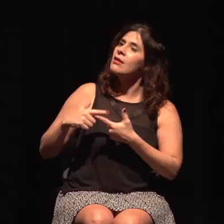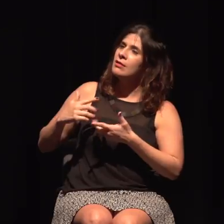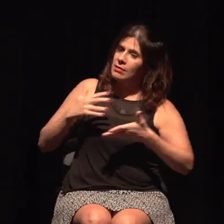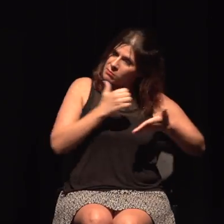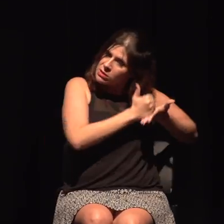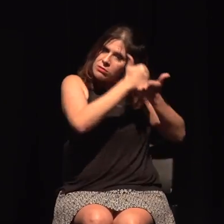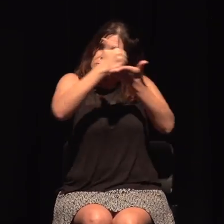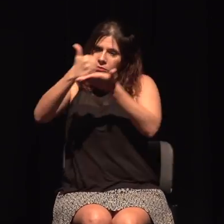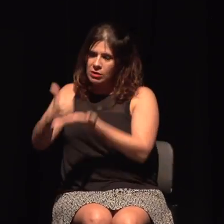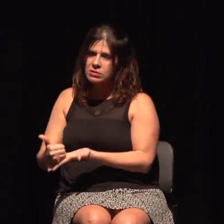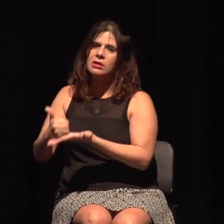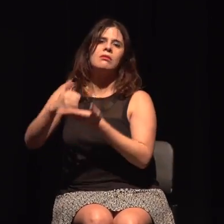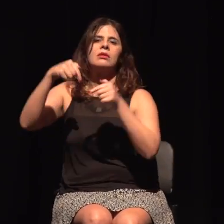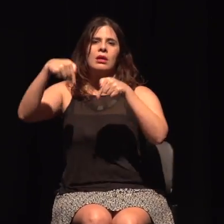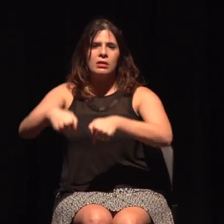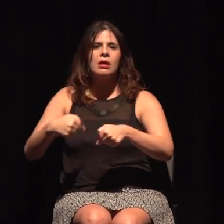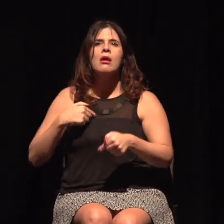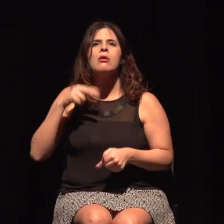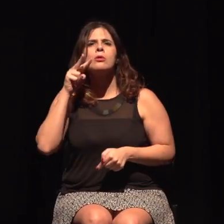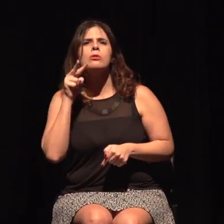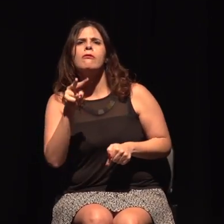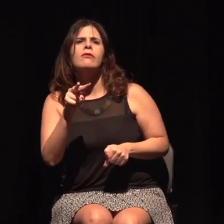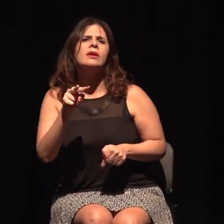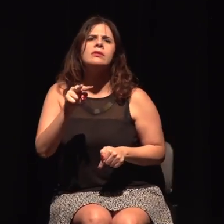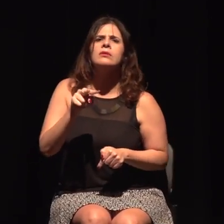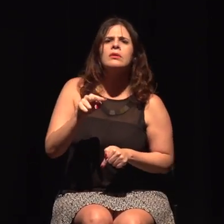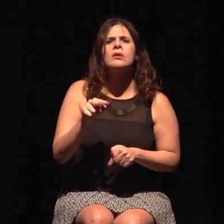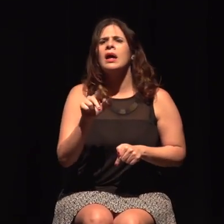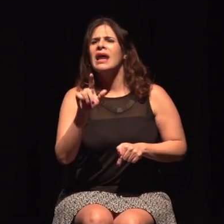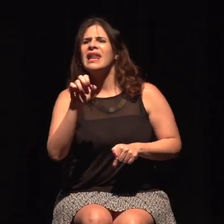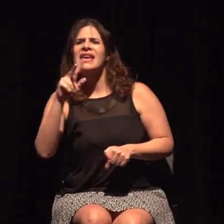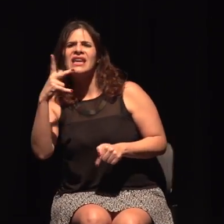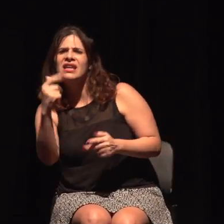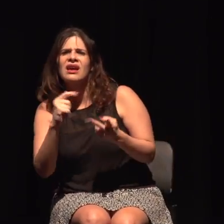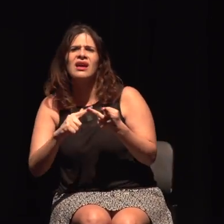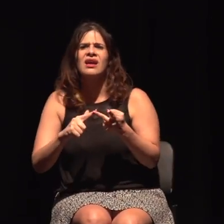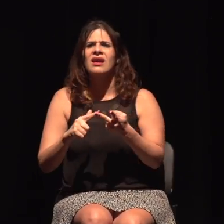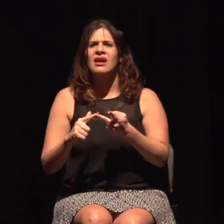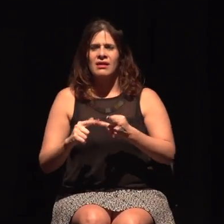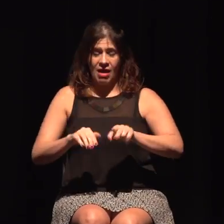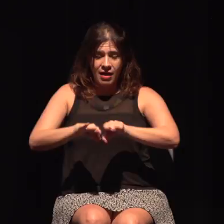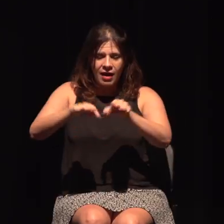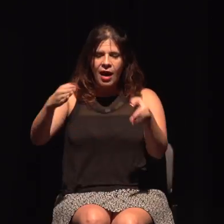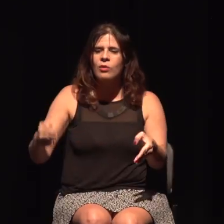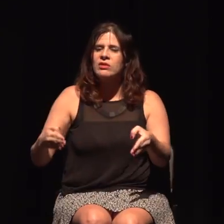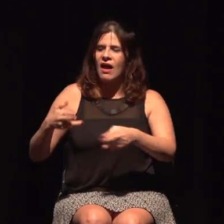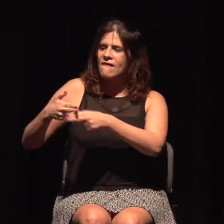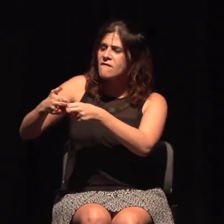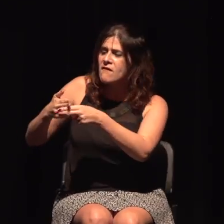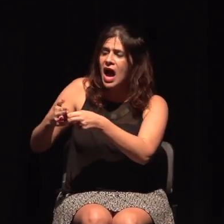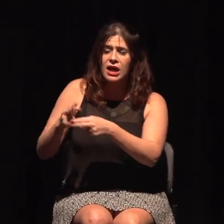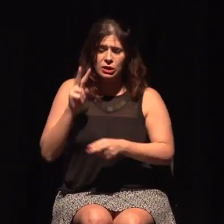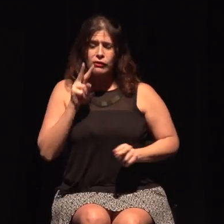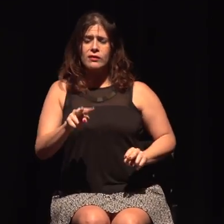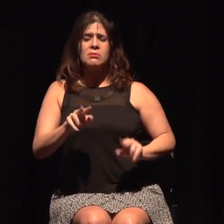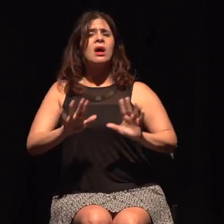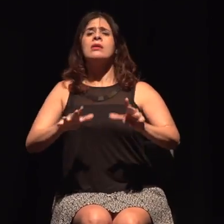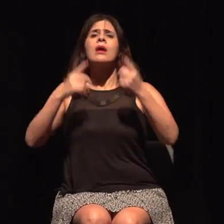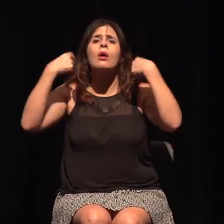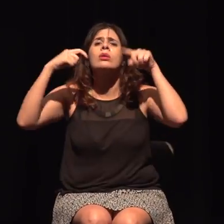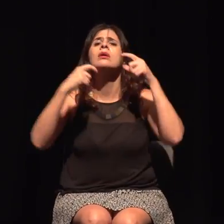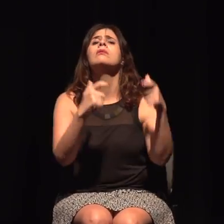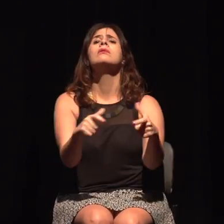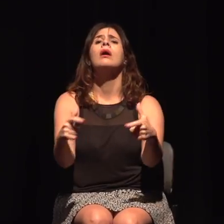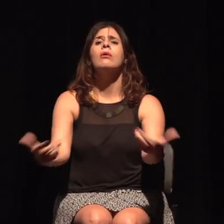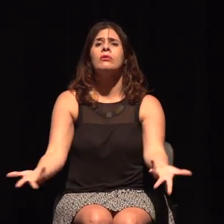Eu vim porque me trouxeram. Eu disse, estou vendo a lenha. Eu disse, estou vendo o altar. Eu disse, estou vendo a faca. Mas onde está o